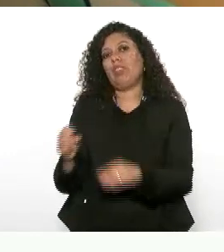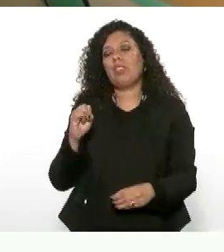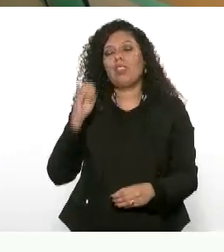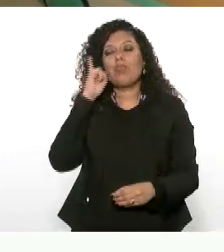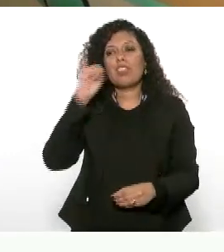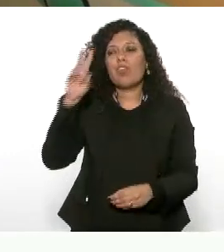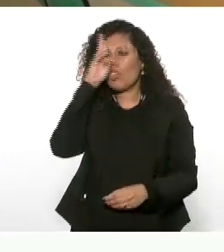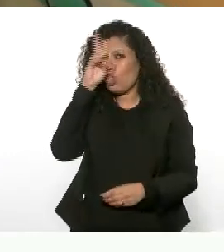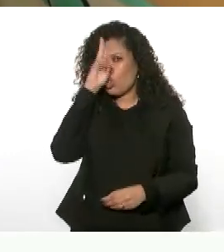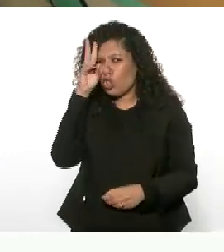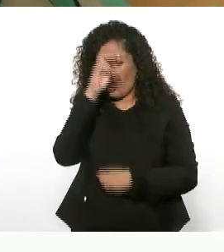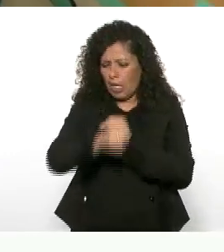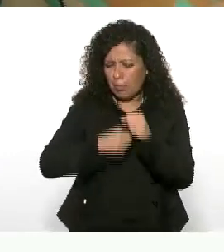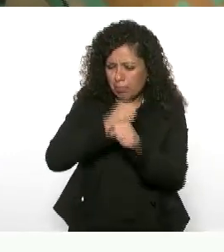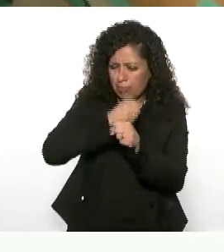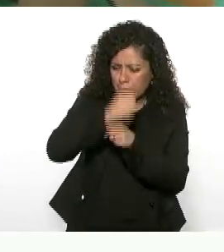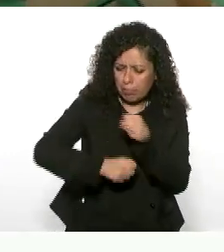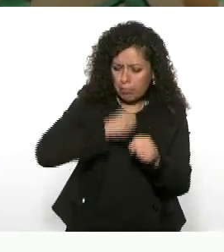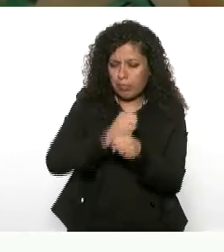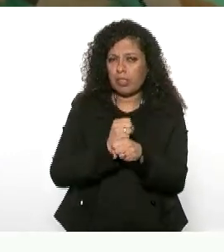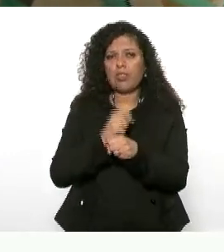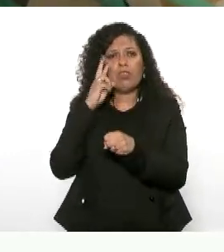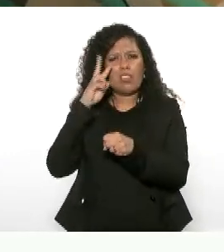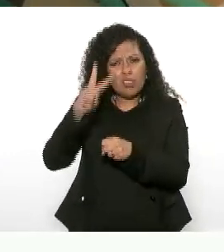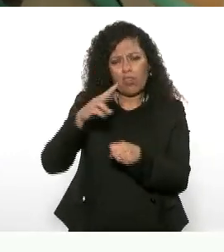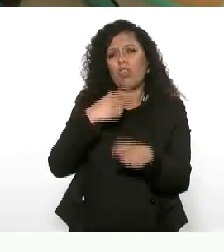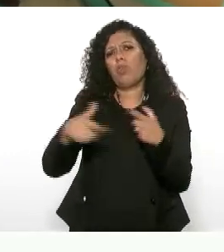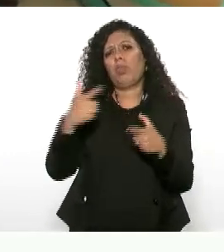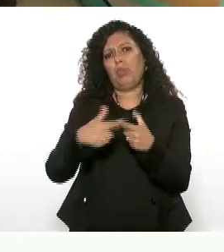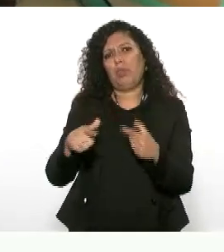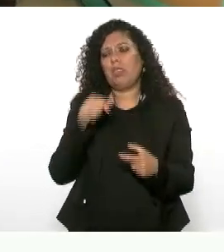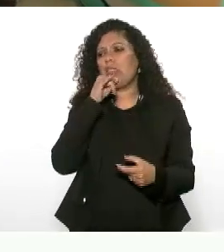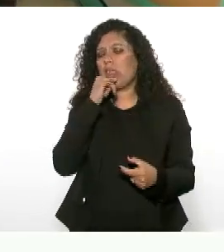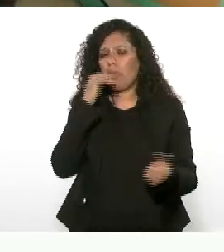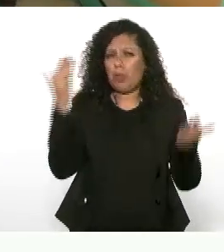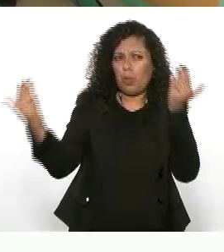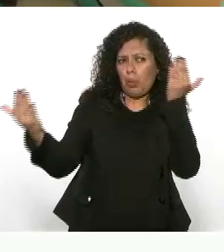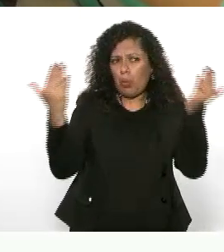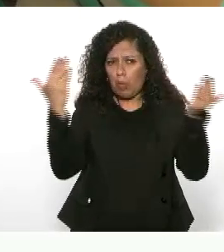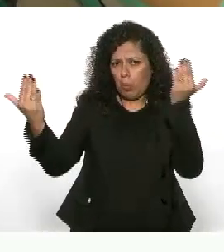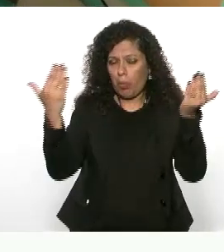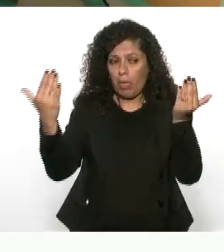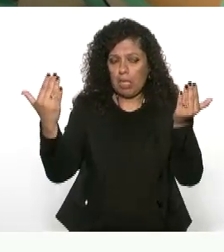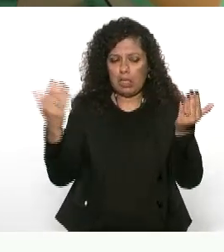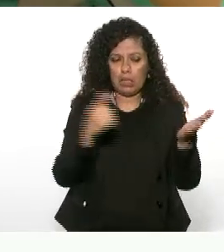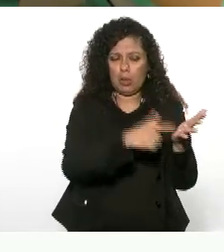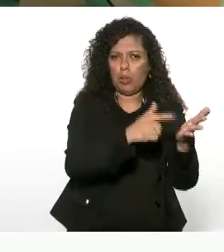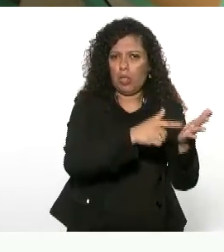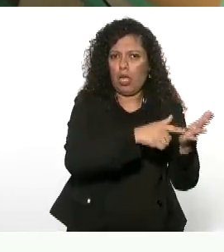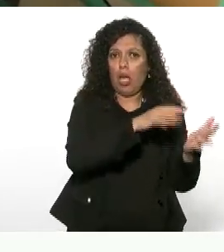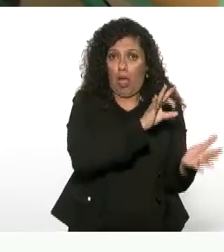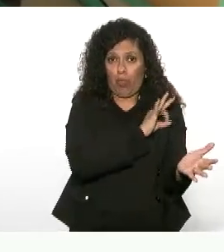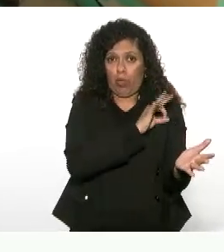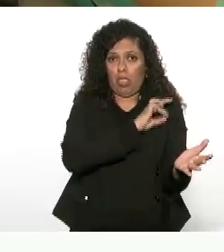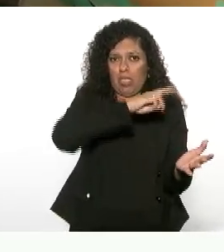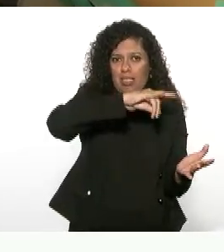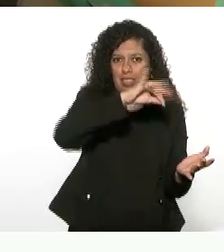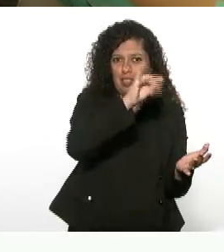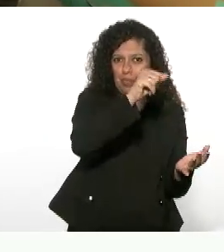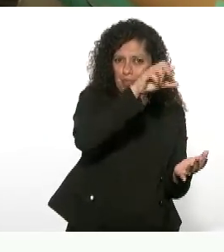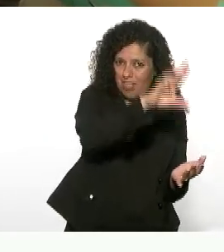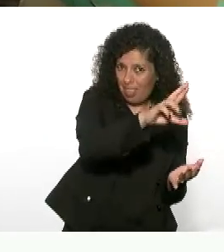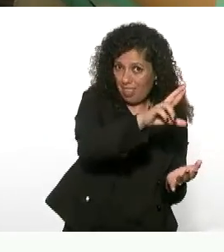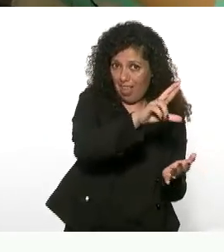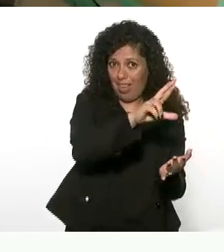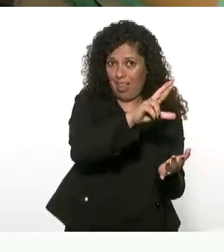histórico, inclusive, de efetivo, nós vemos, comparando com a nossa co-irmã Polícia Militar, nós vemos que passamos de menos